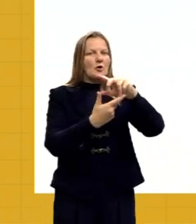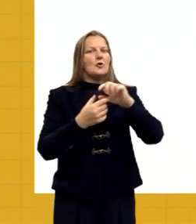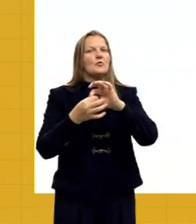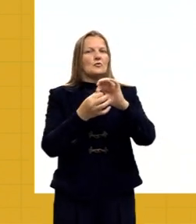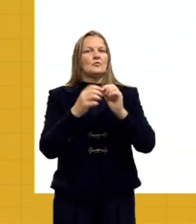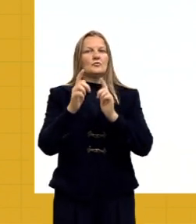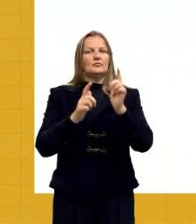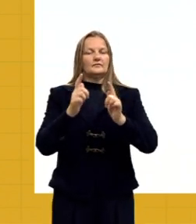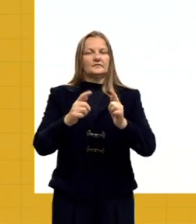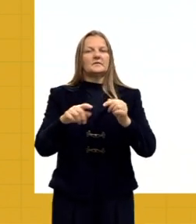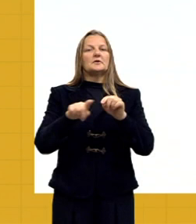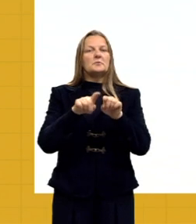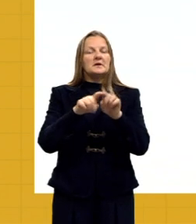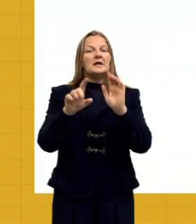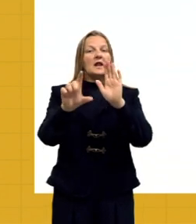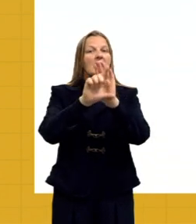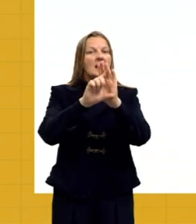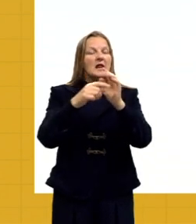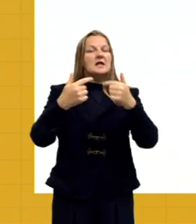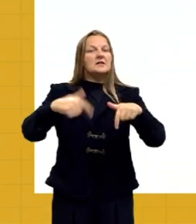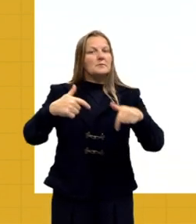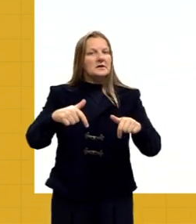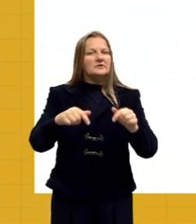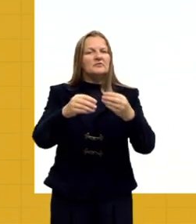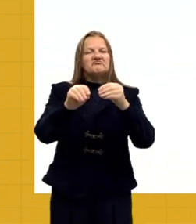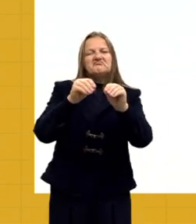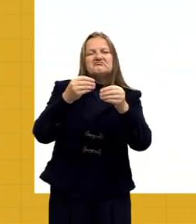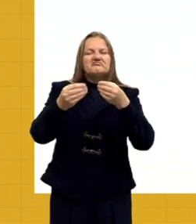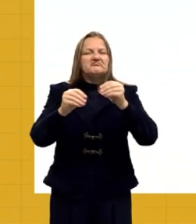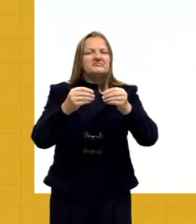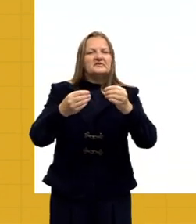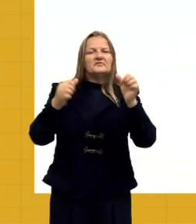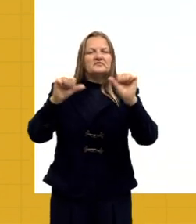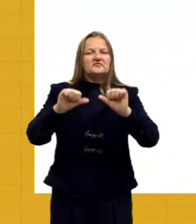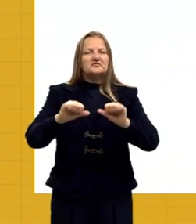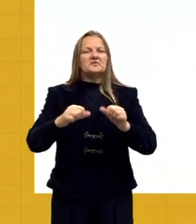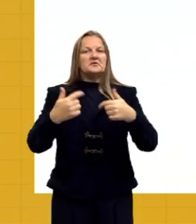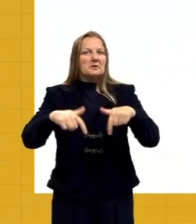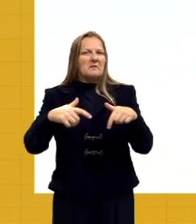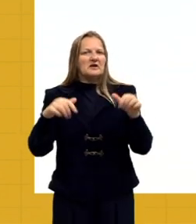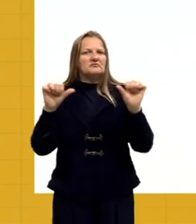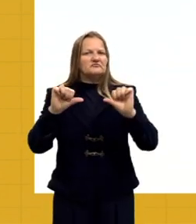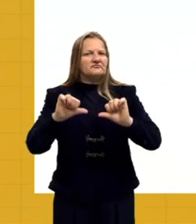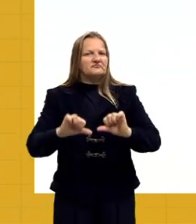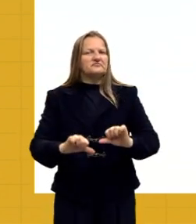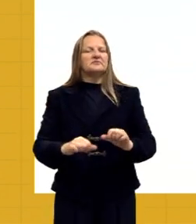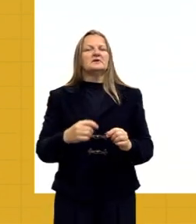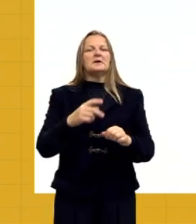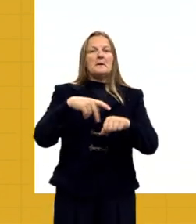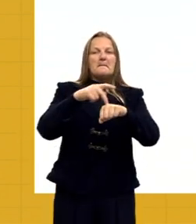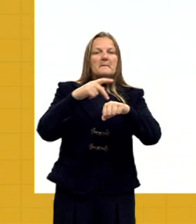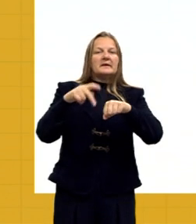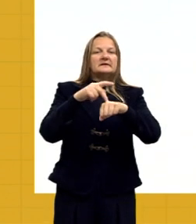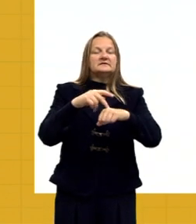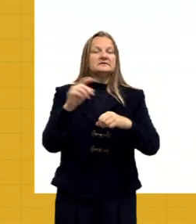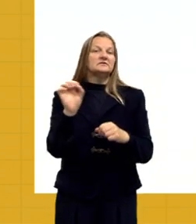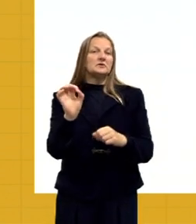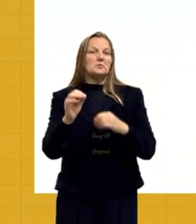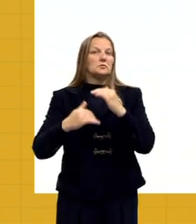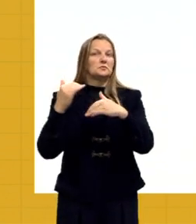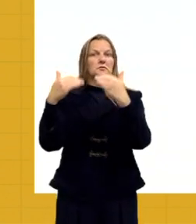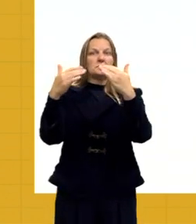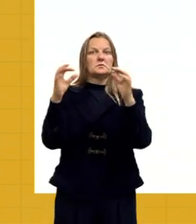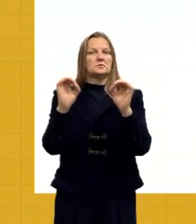flexibilização aí dessas leis trabalhistas em países mais fracos vamos dizer assim países mas